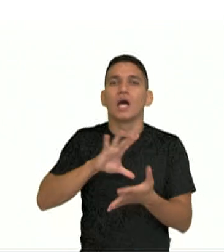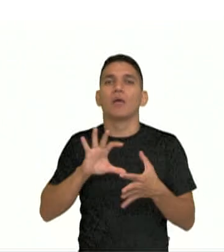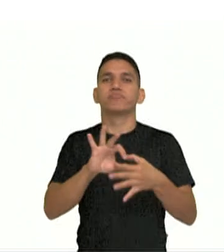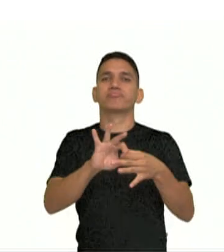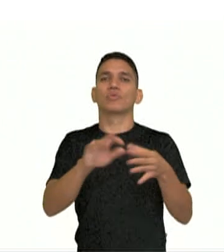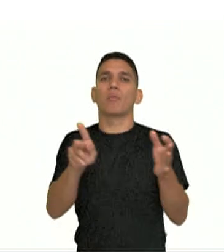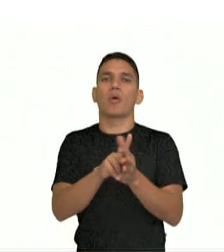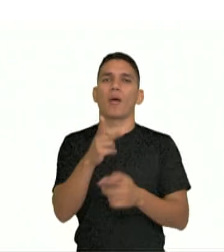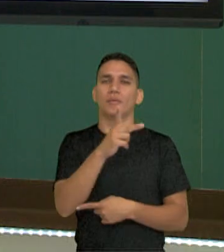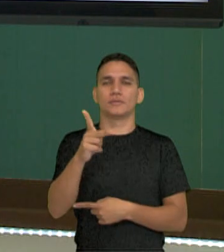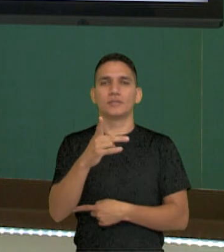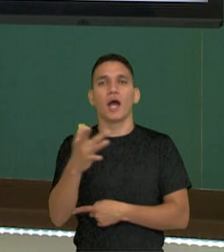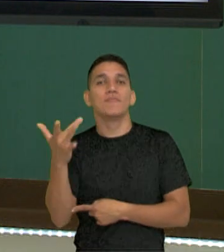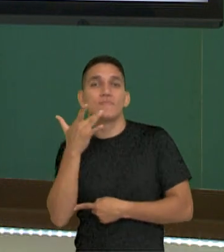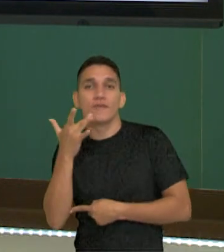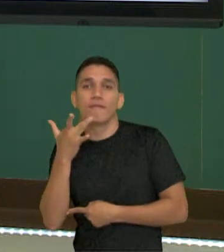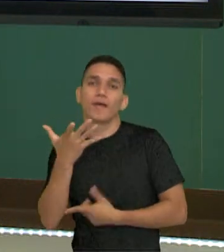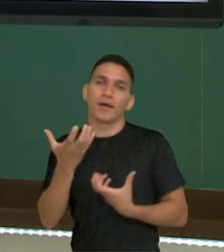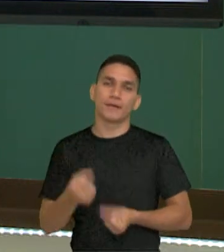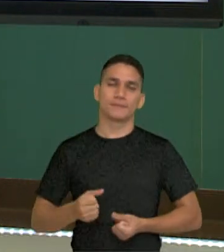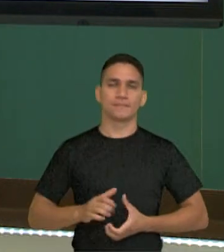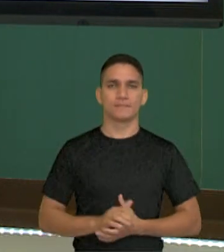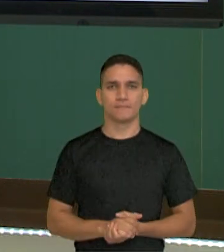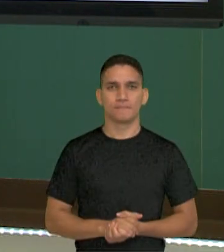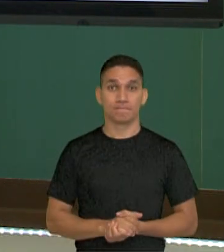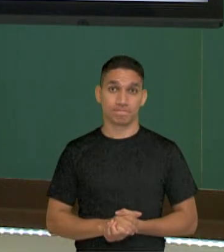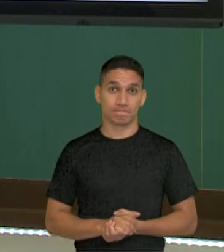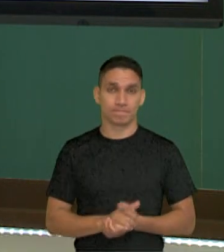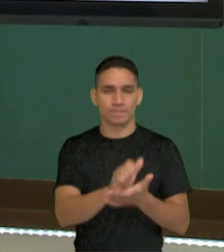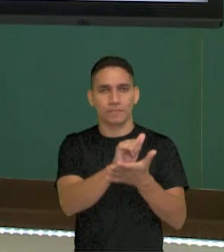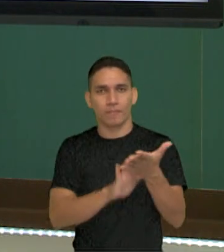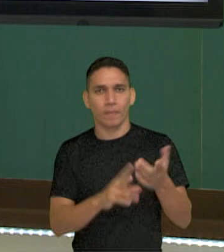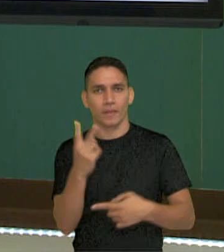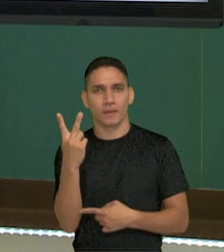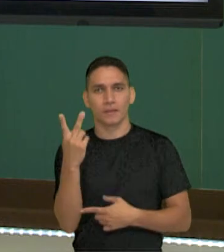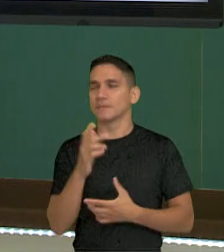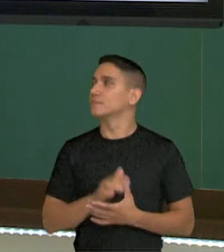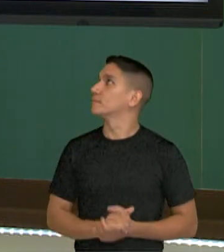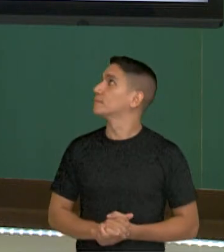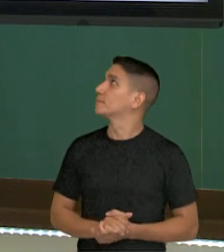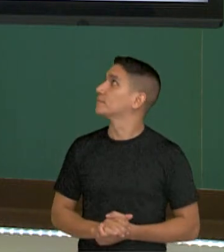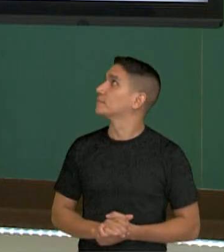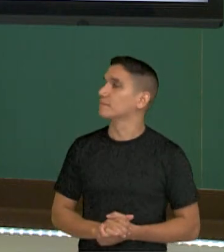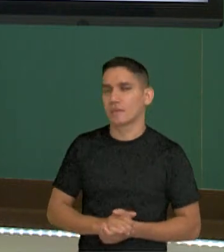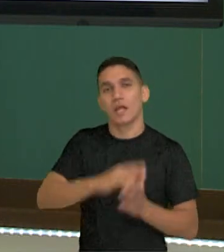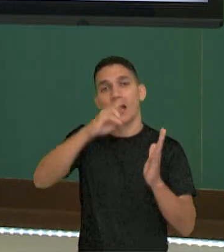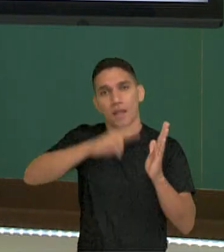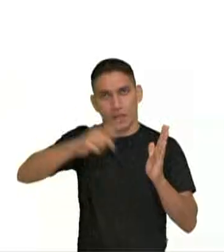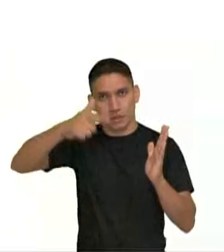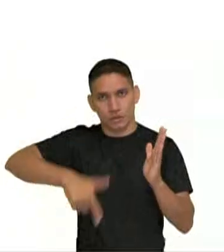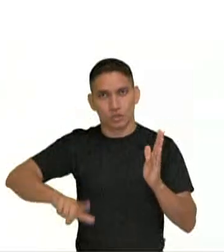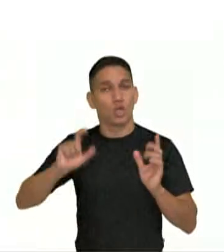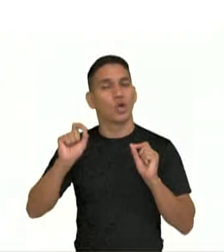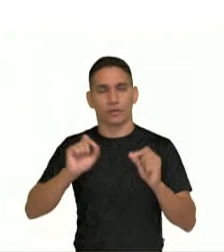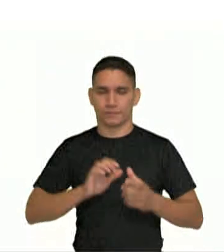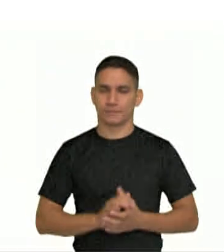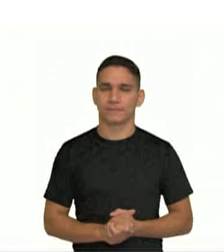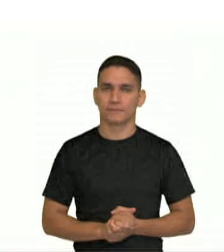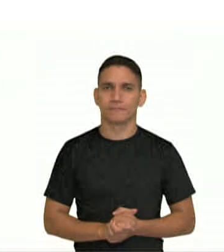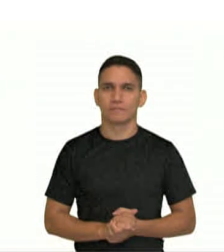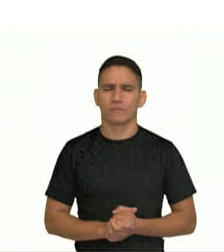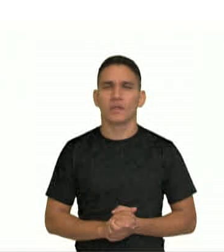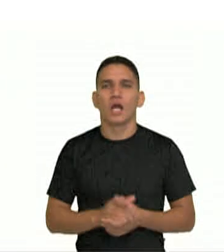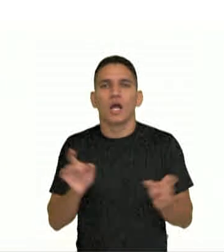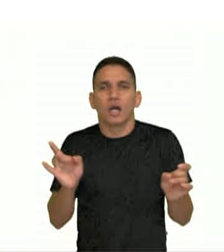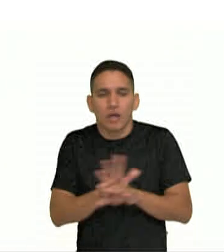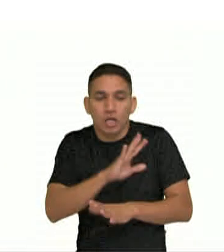sua preferência, ok? Atividade 2. Releia. Após definir